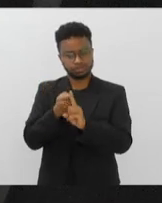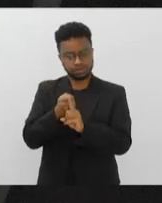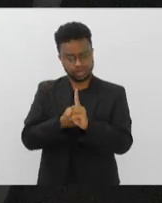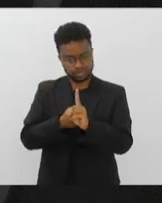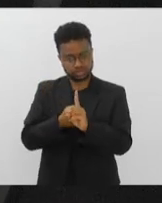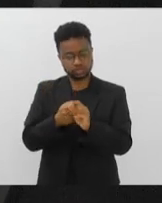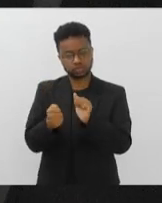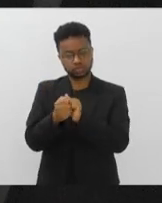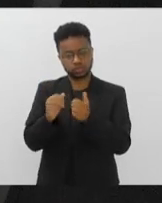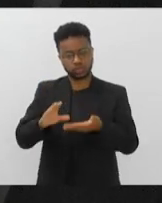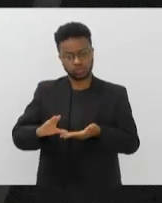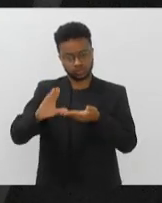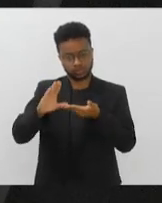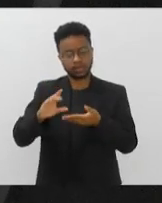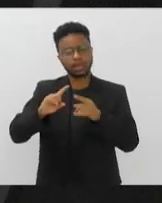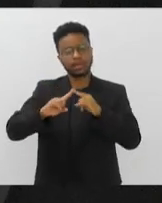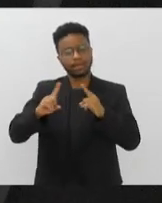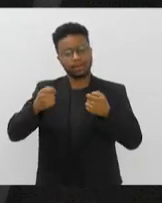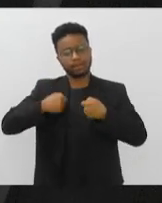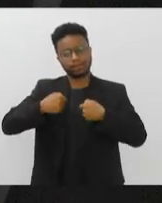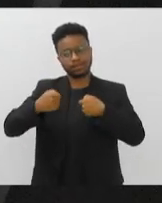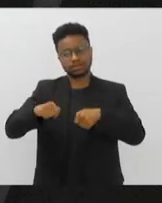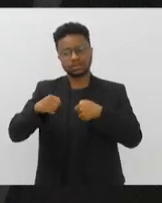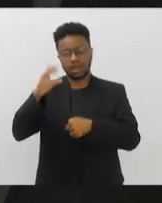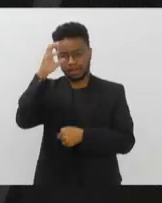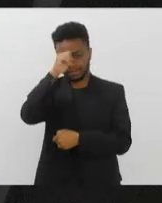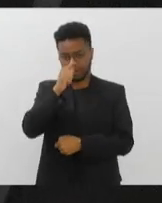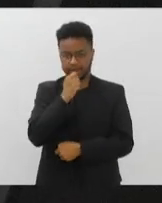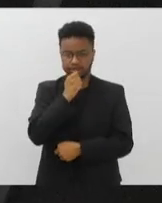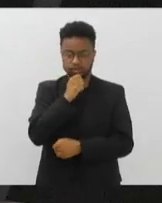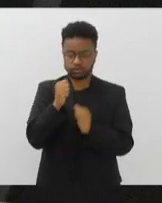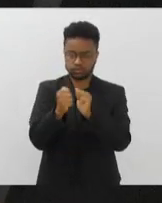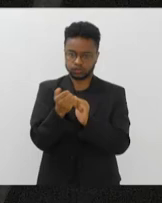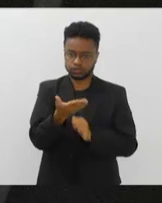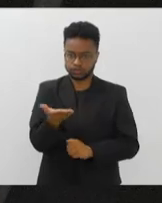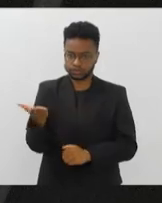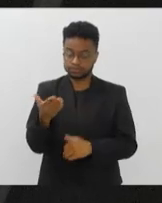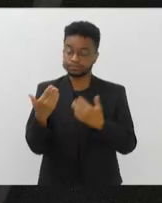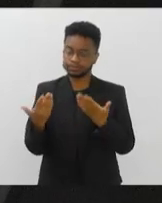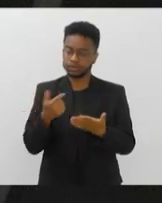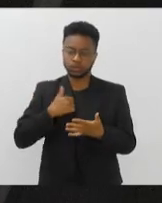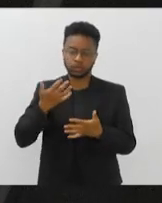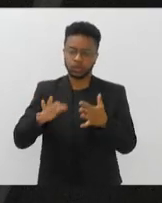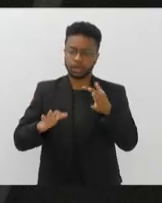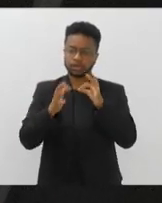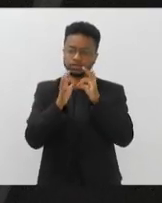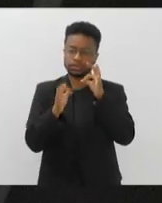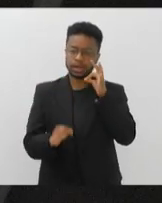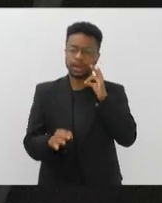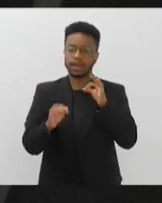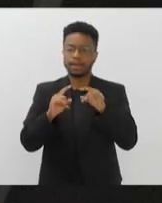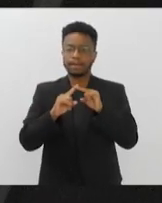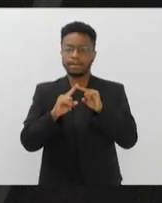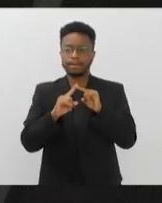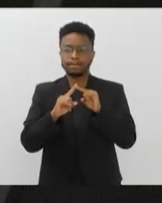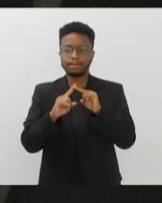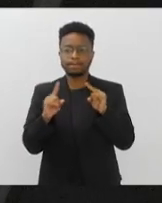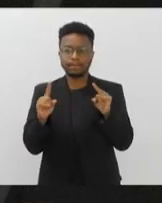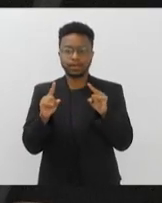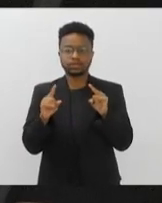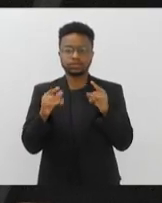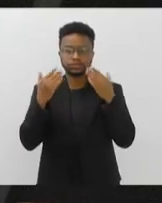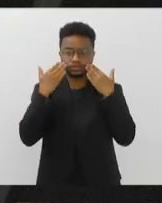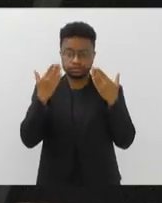no conselho e tenho muito que aprender com todos vocês então sem mais delongas eh quanto a essas